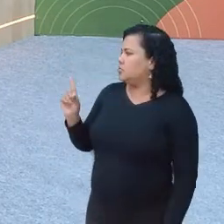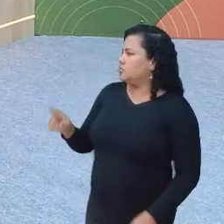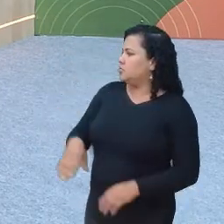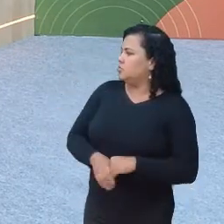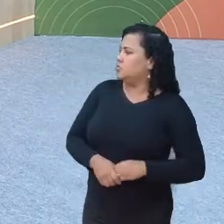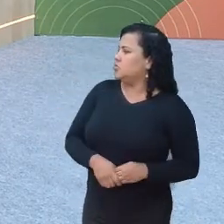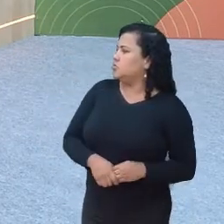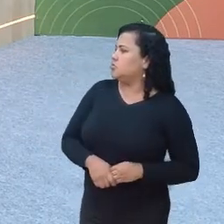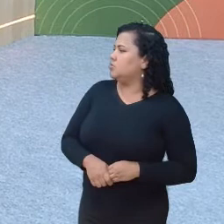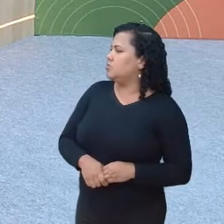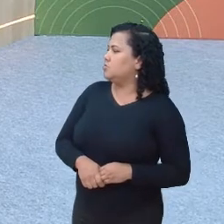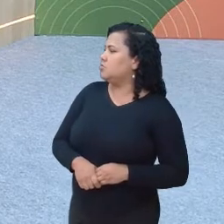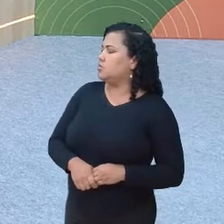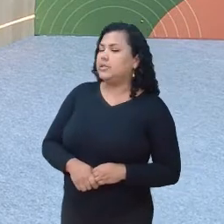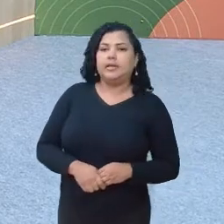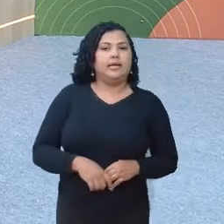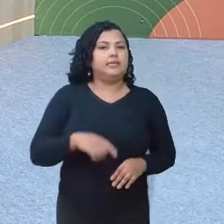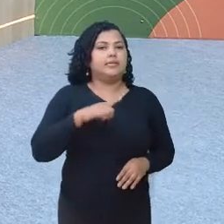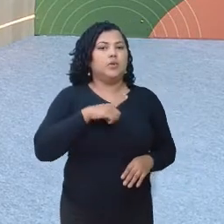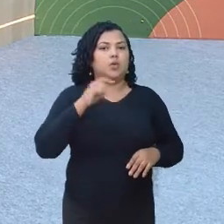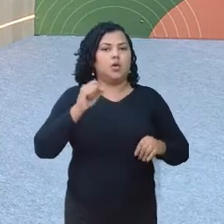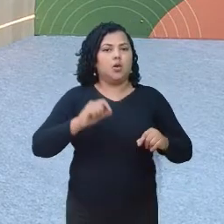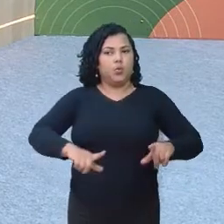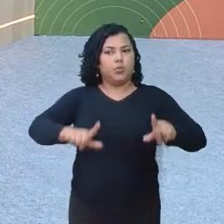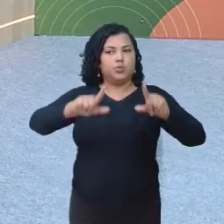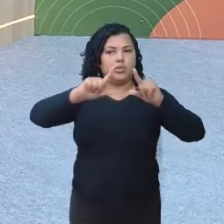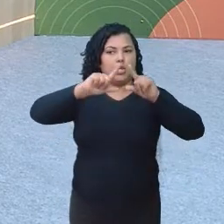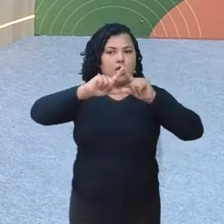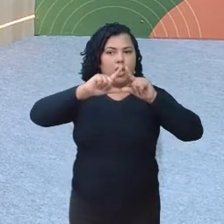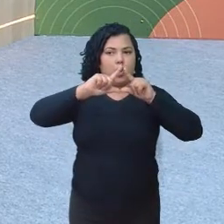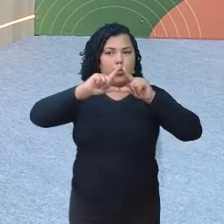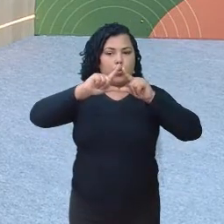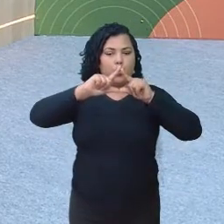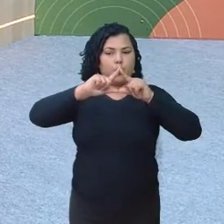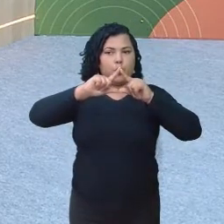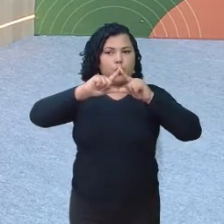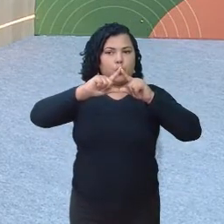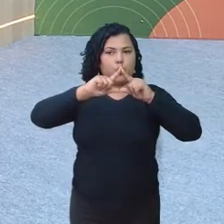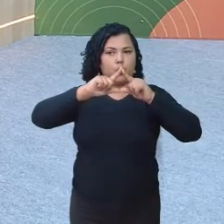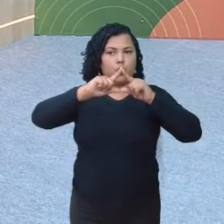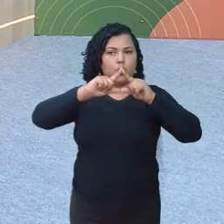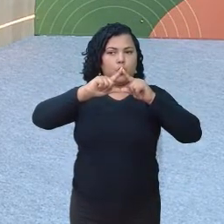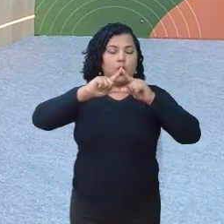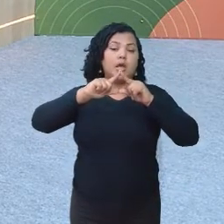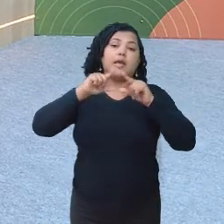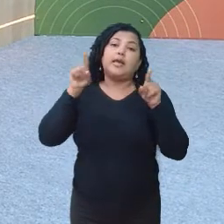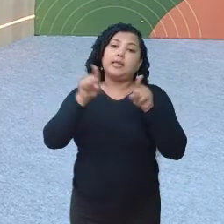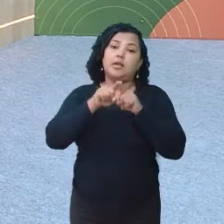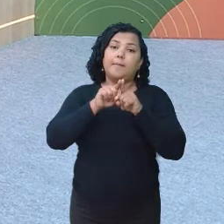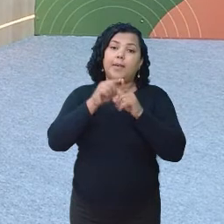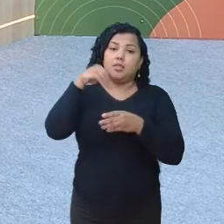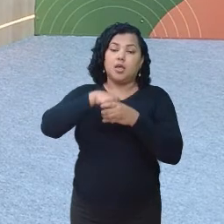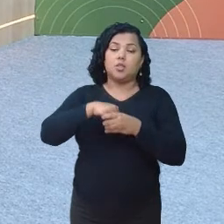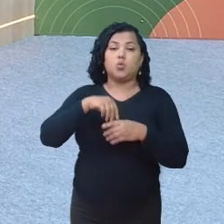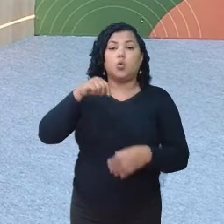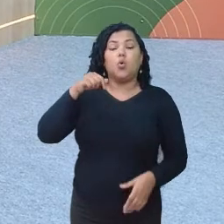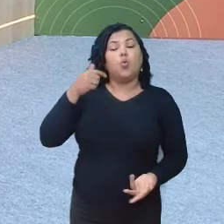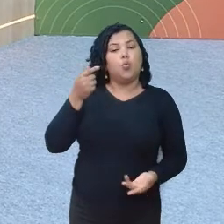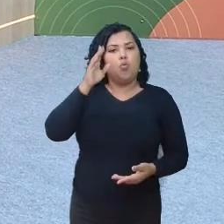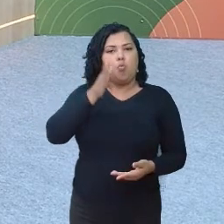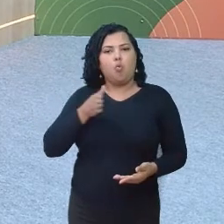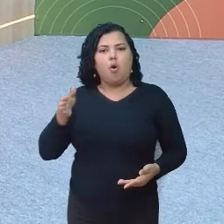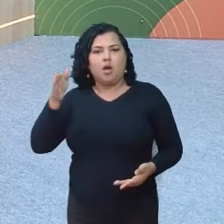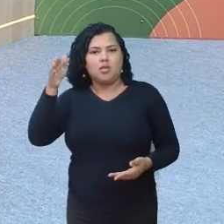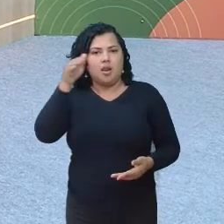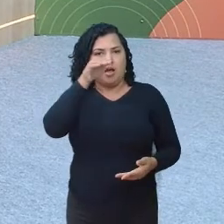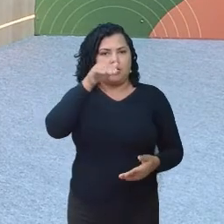tem, por exemplo, o triângulo, nesse maior, e essa aqui eu tenho um quadrilátero. E eu vou querer determinar qual é